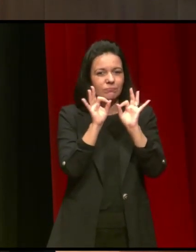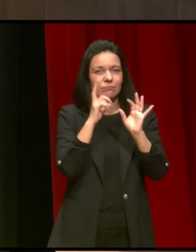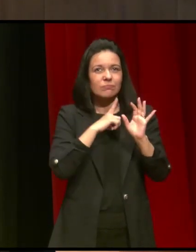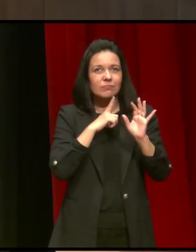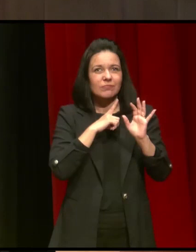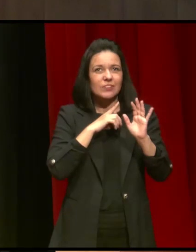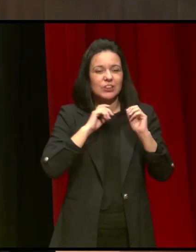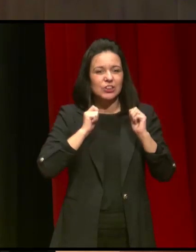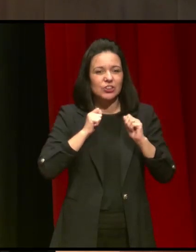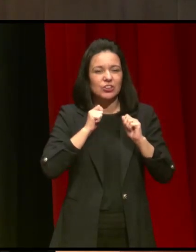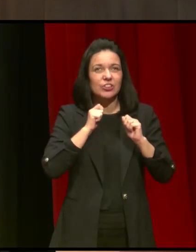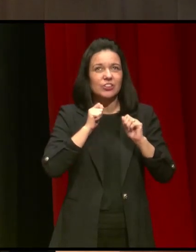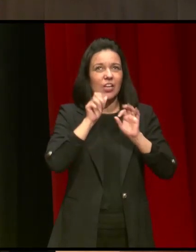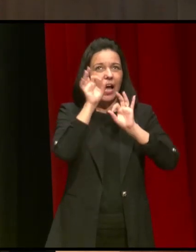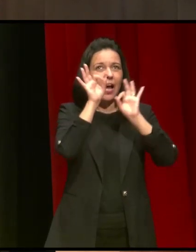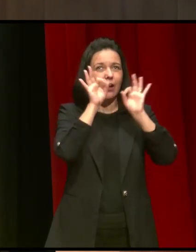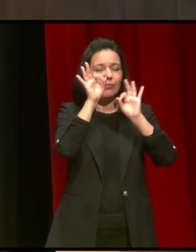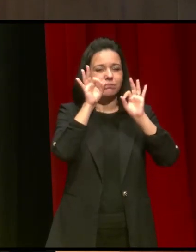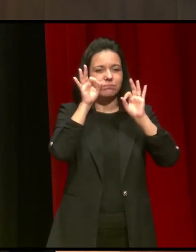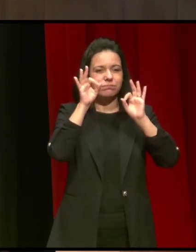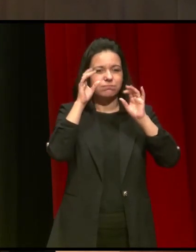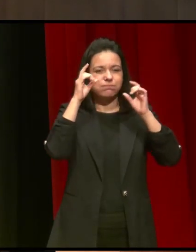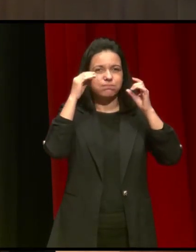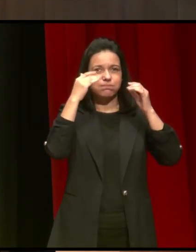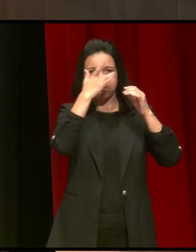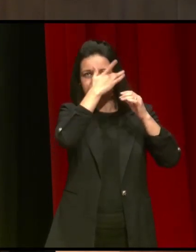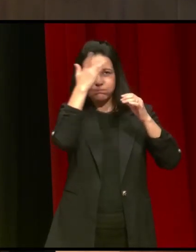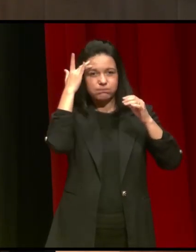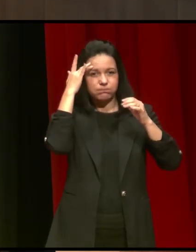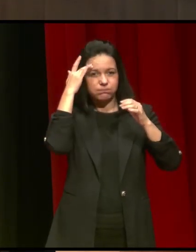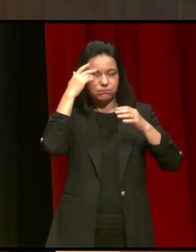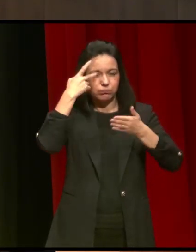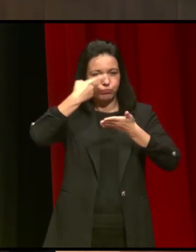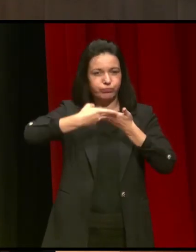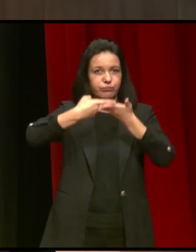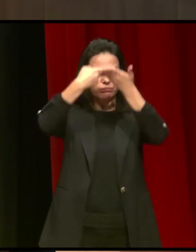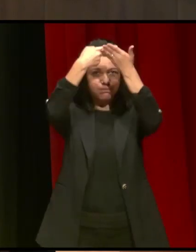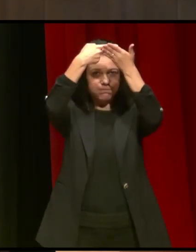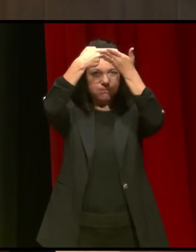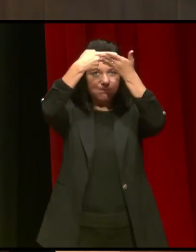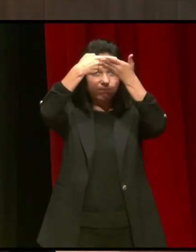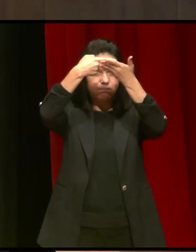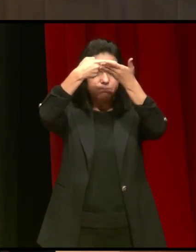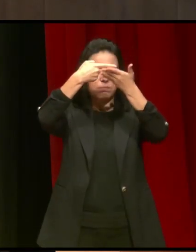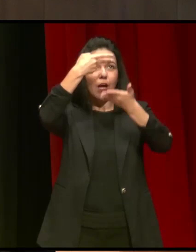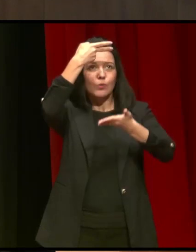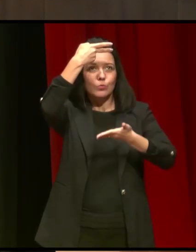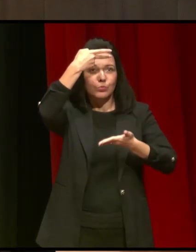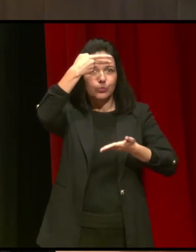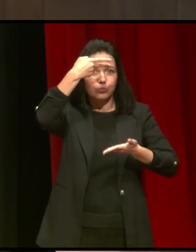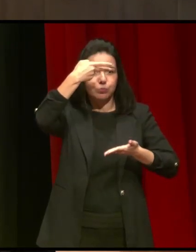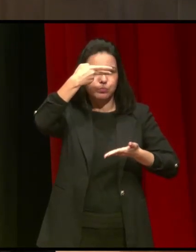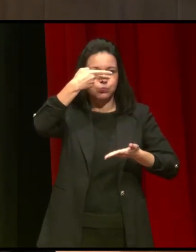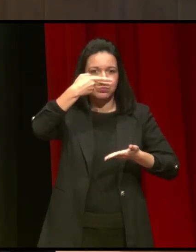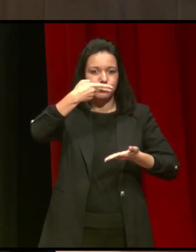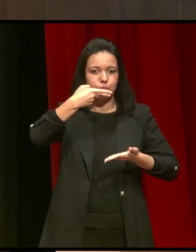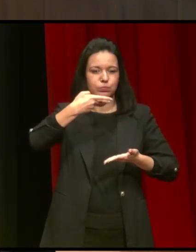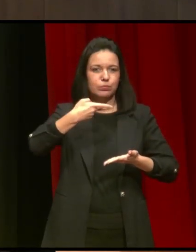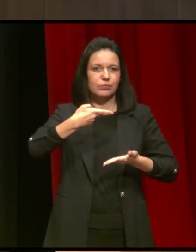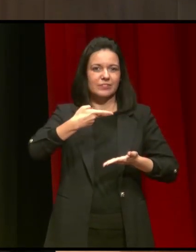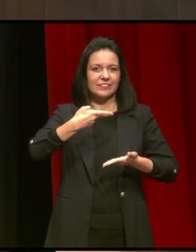o leito do paralítico, onde o paralítico estava deitado. Agora vejam só, versículo